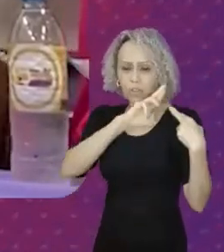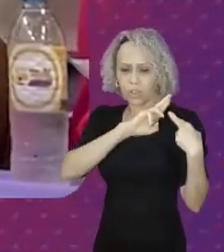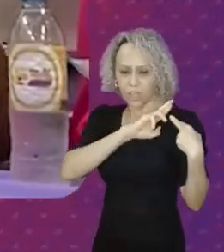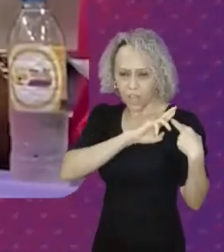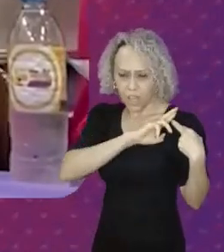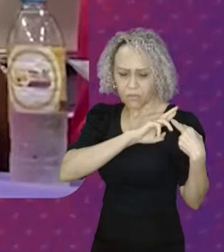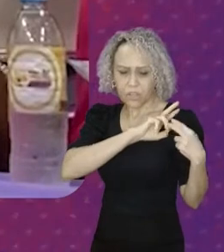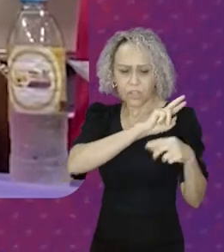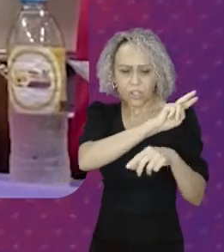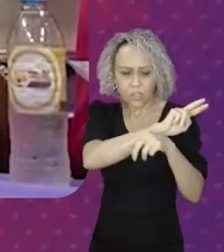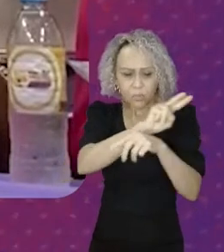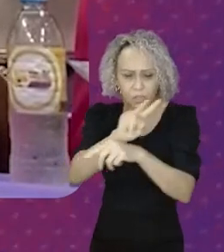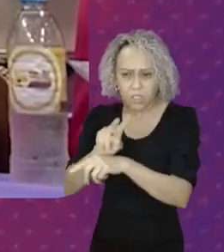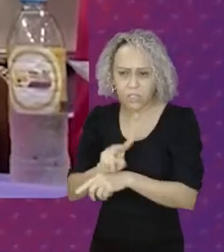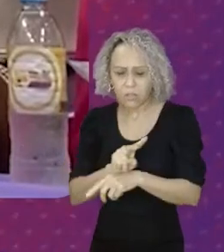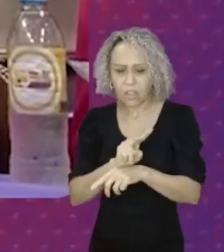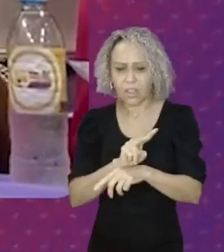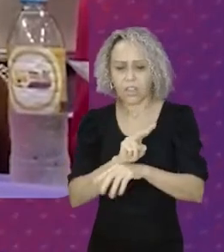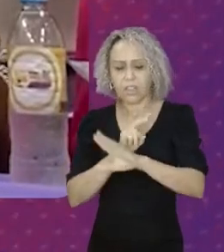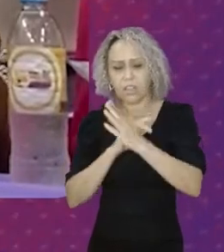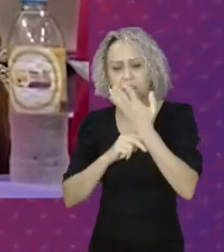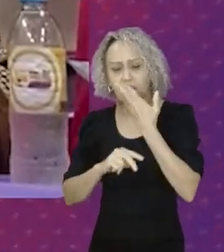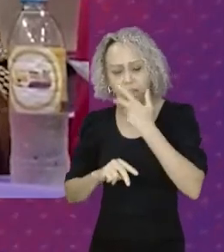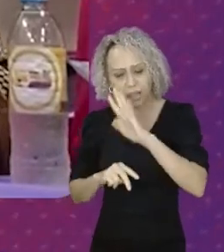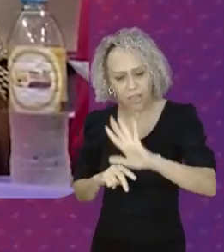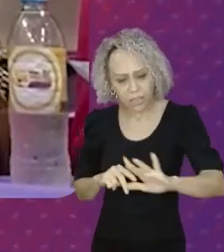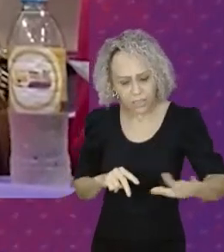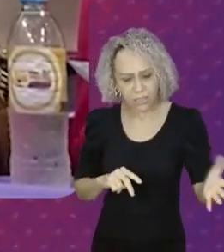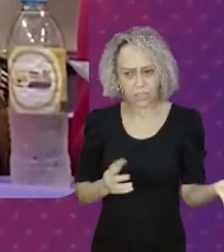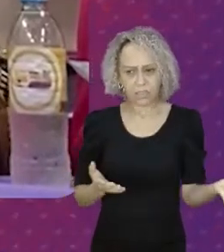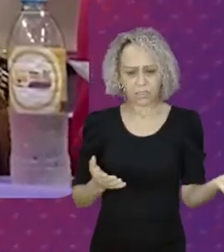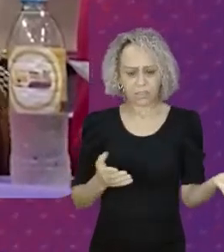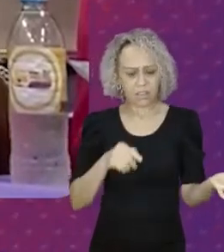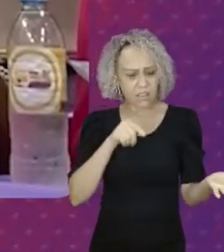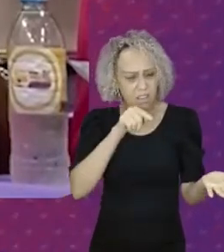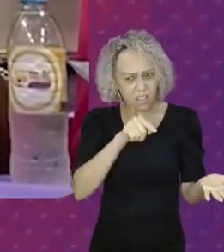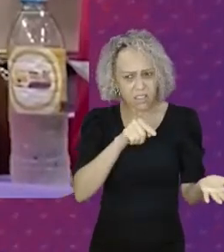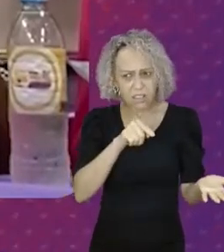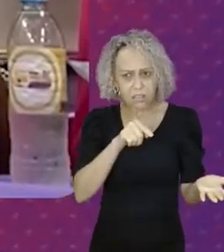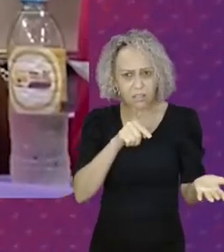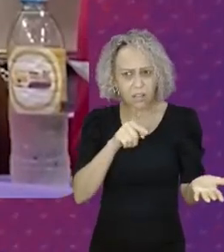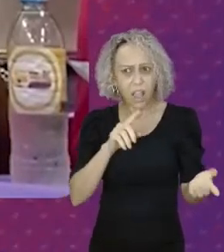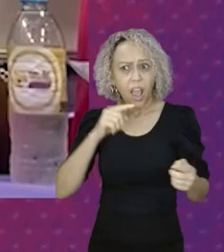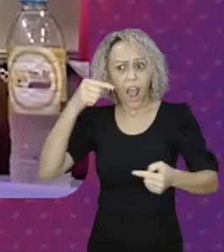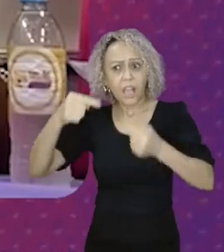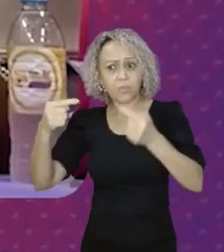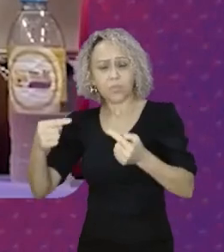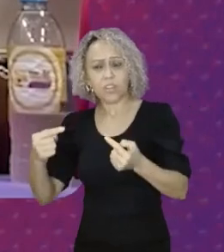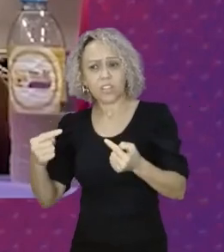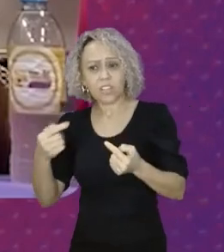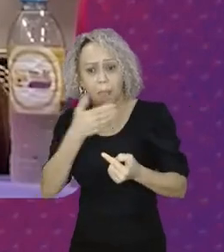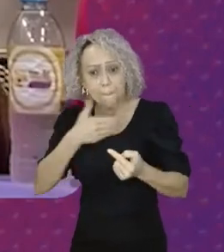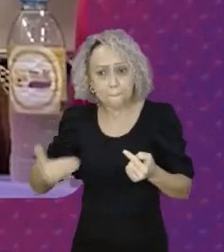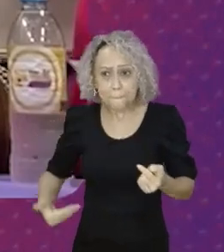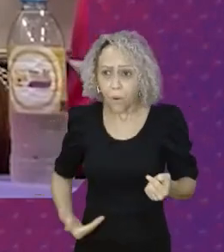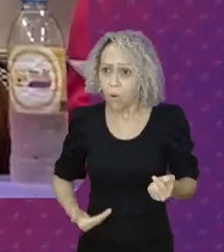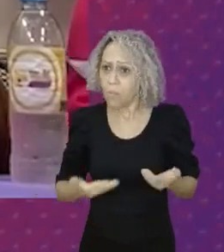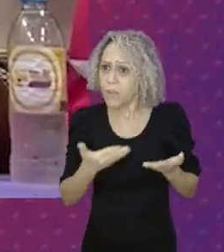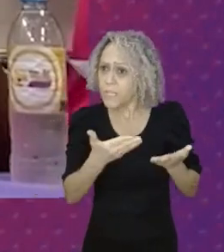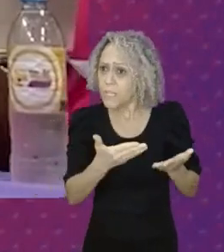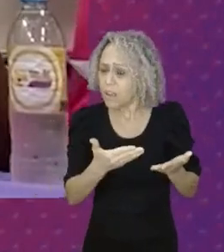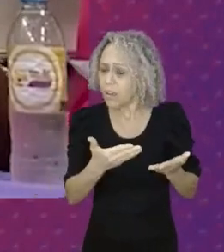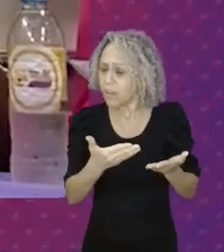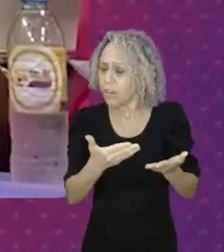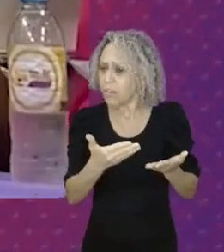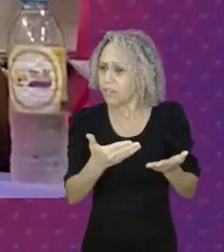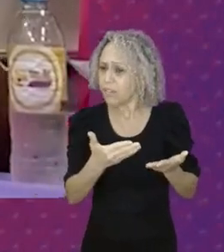da proteção integral das infâncias. Isso muda radicalmente do ponto de vista das políticas públicas. Porque o que acontecia no Brasil,